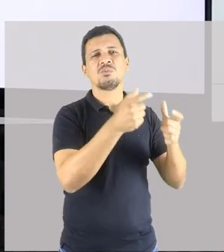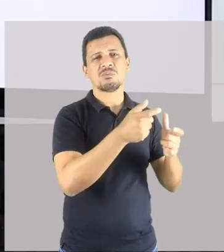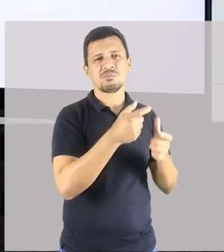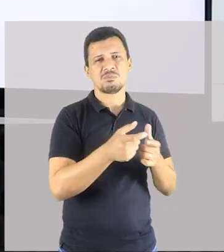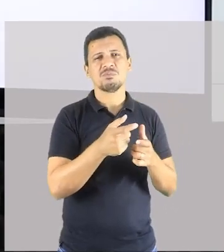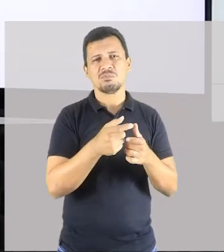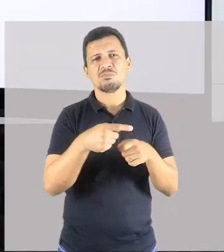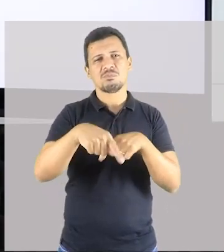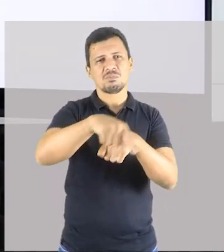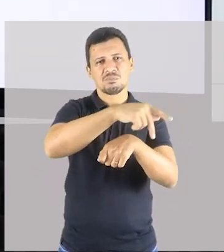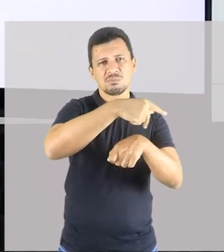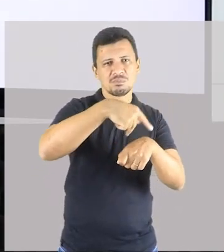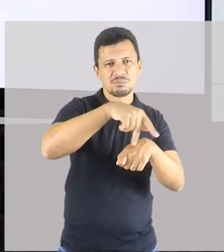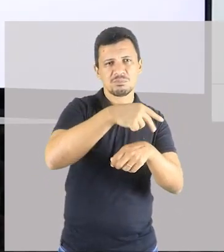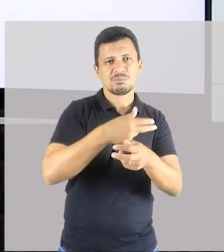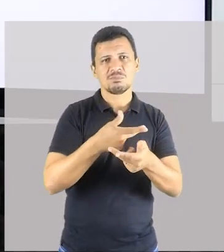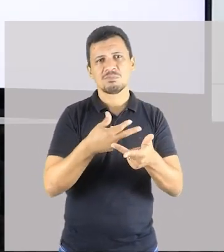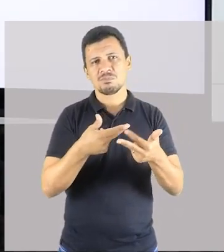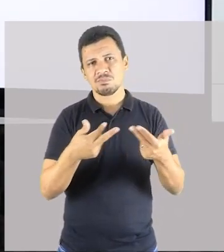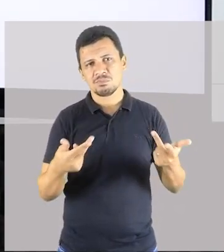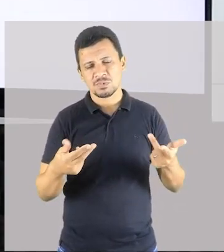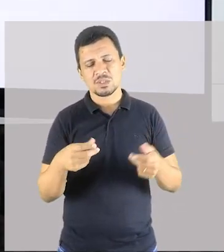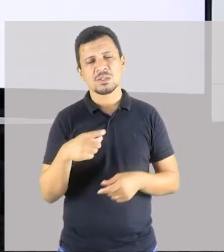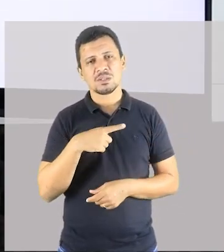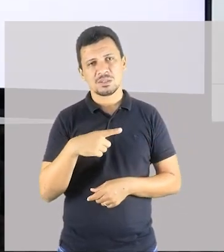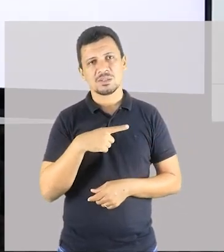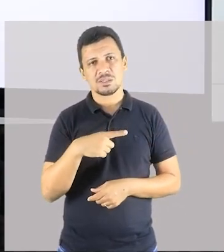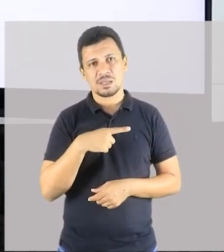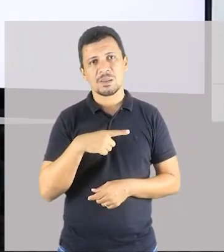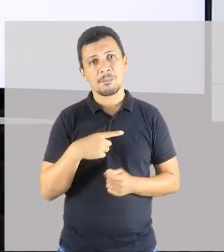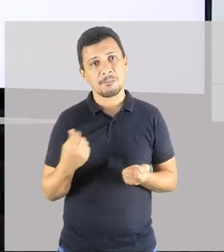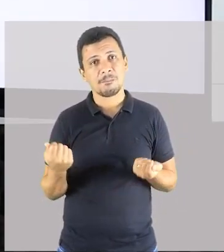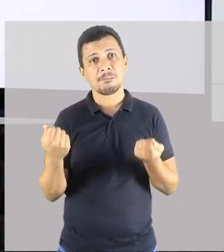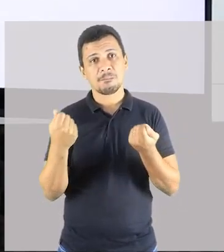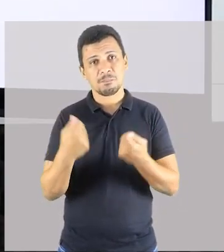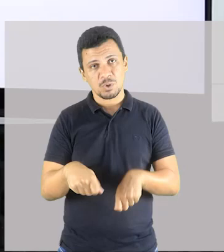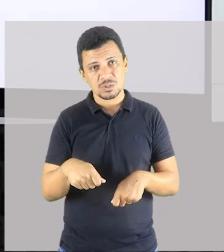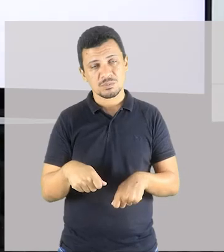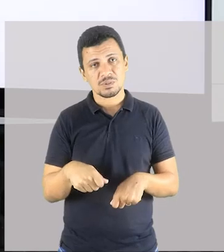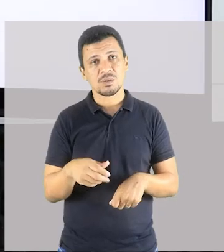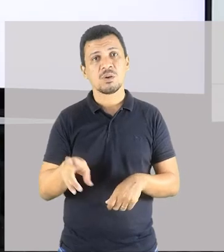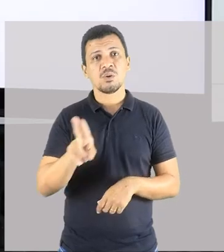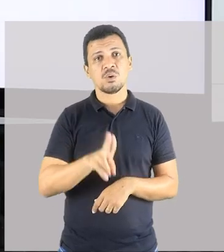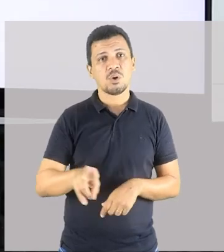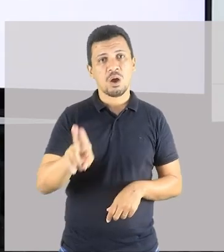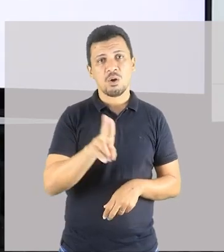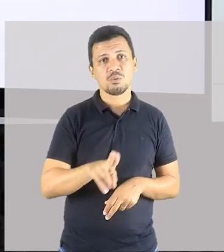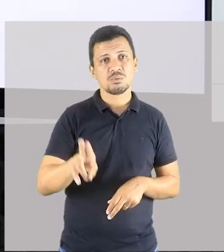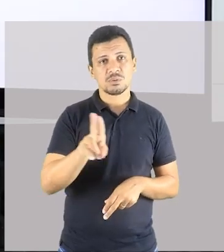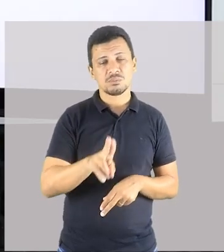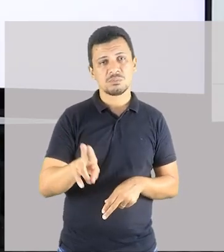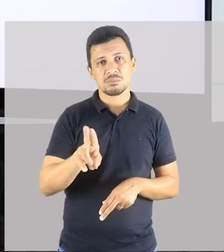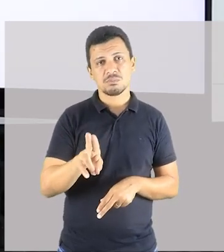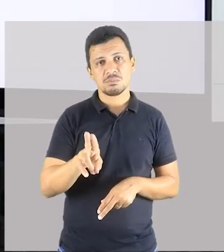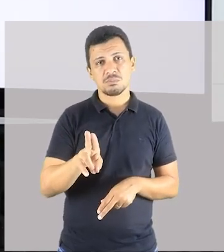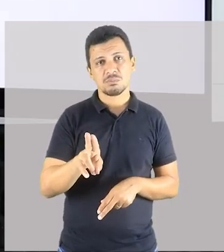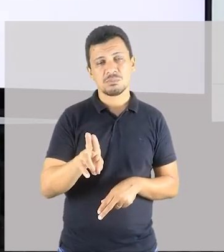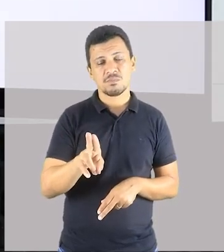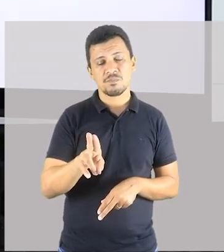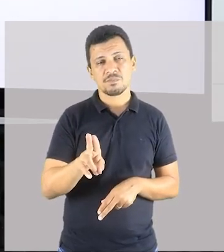praticamente todas as praças têm uma área que possibilita a utilização,